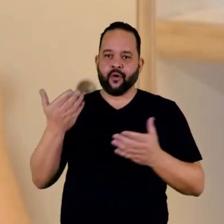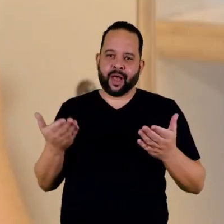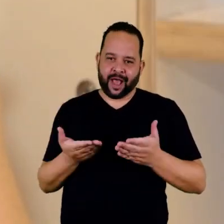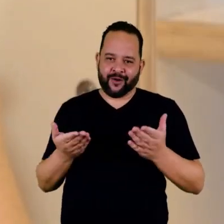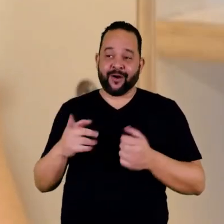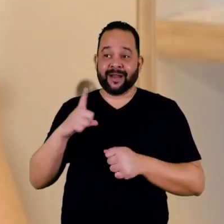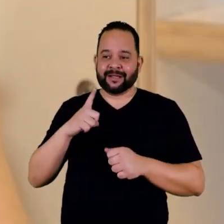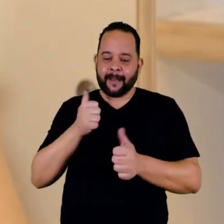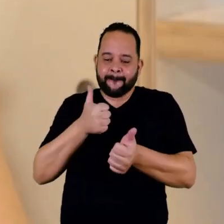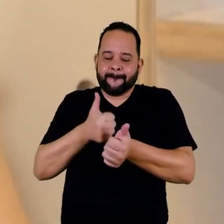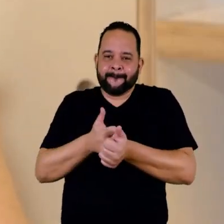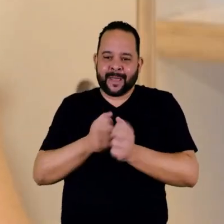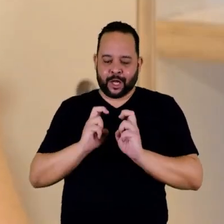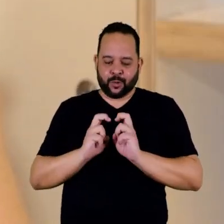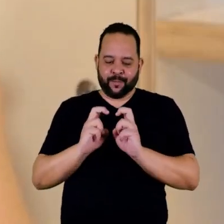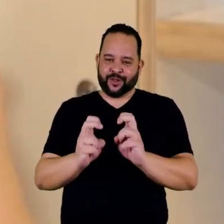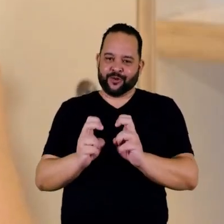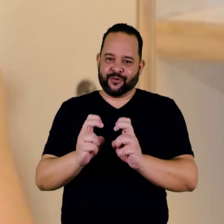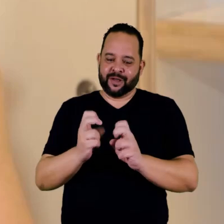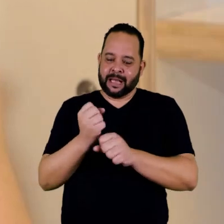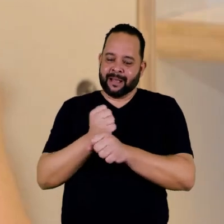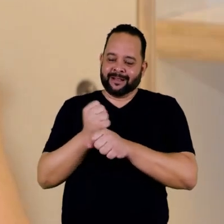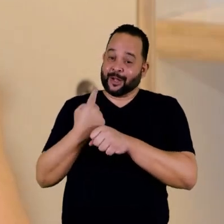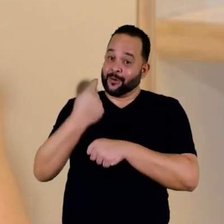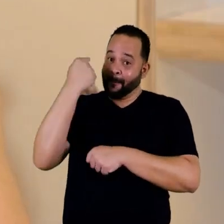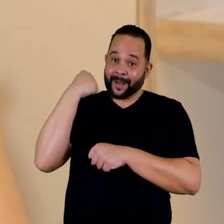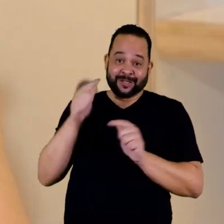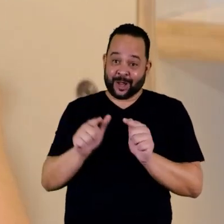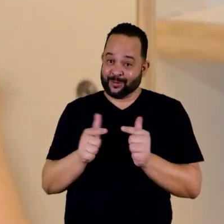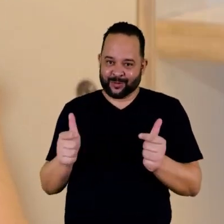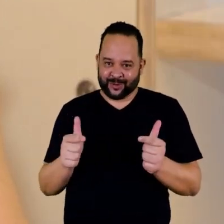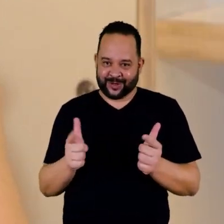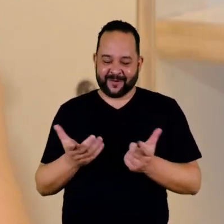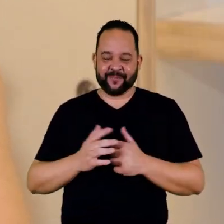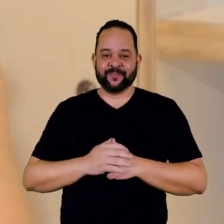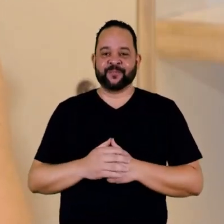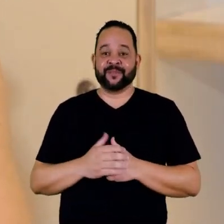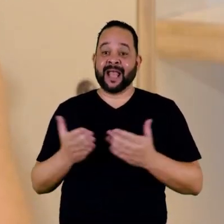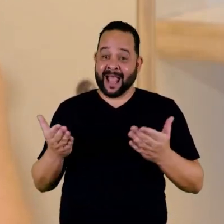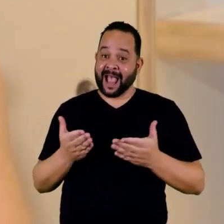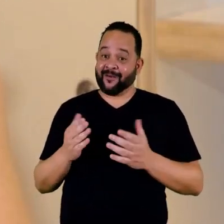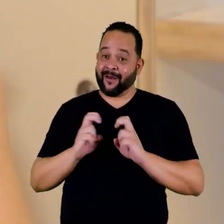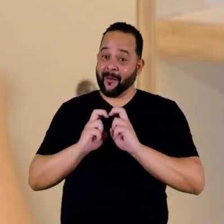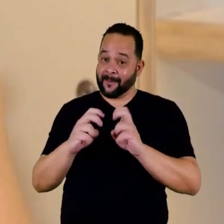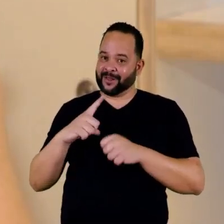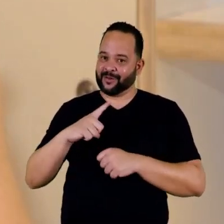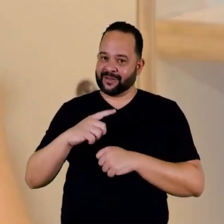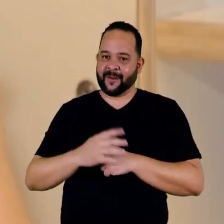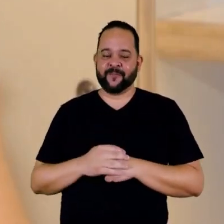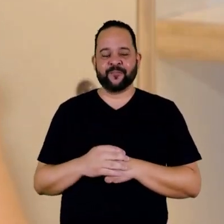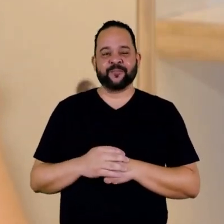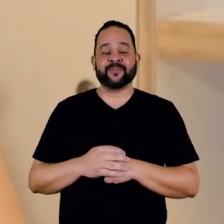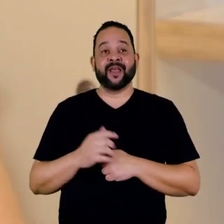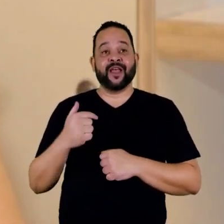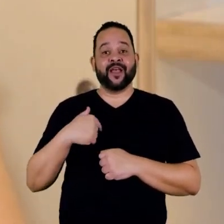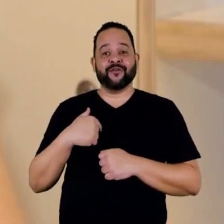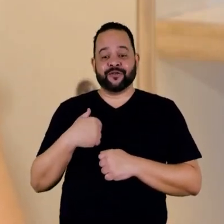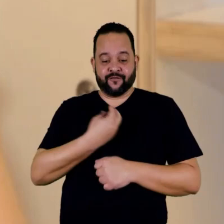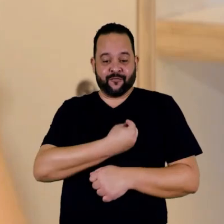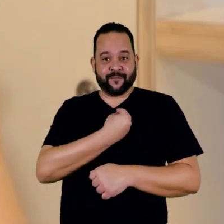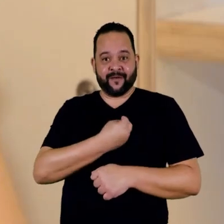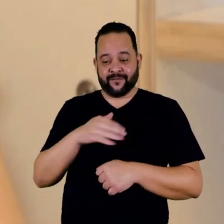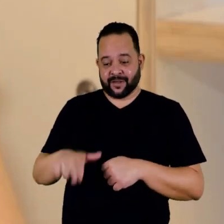até referência que tem metrô né Na minha época não tinha nada mas agora tem metrô lá e eu tive uma infância muito